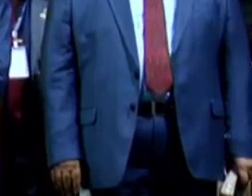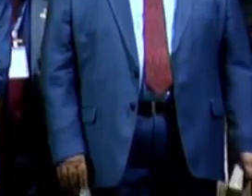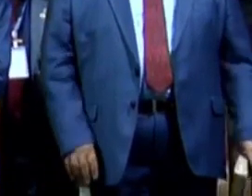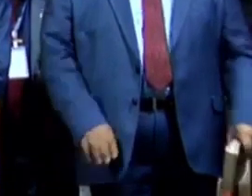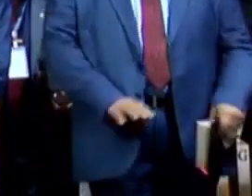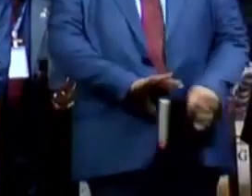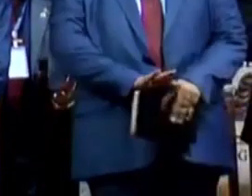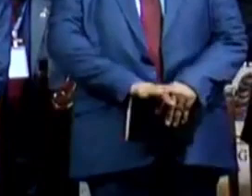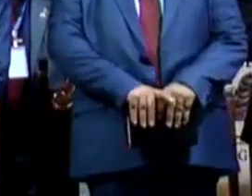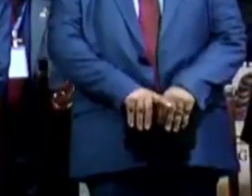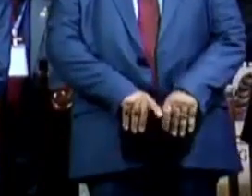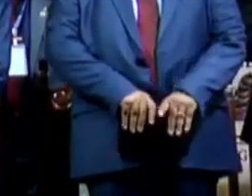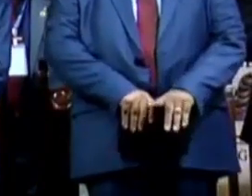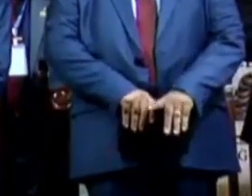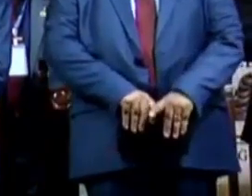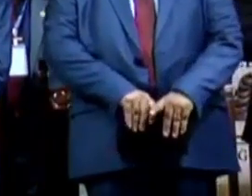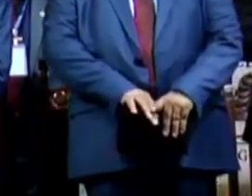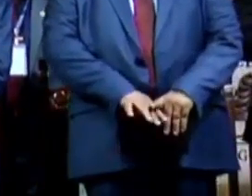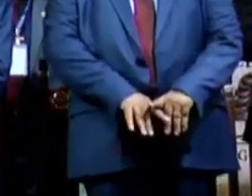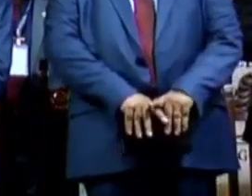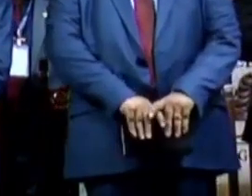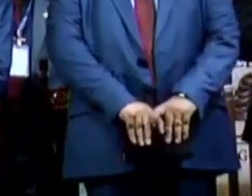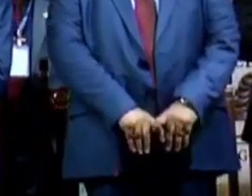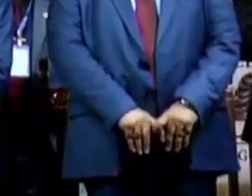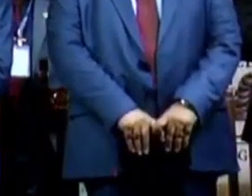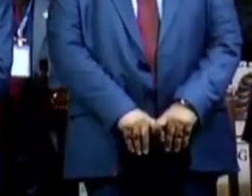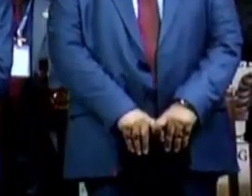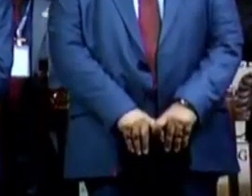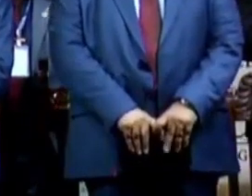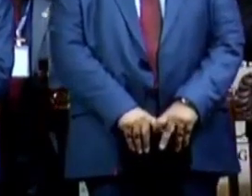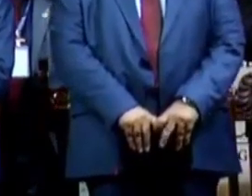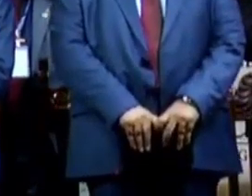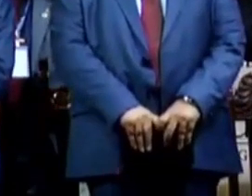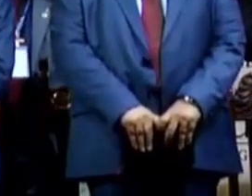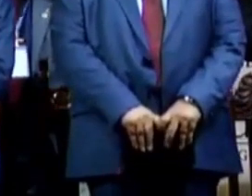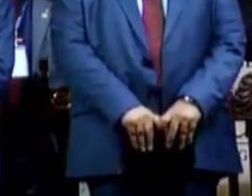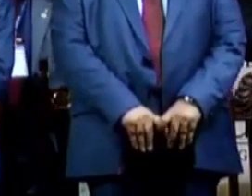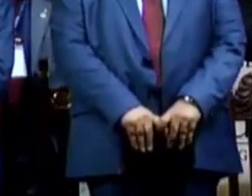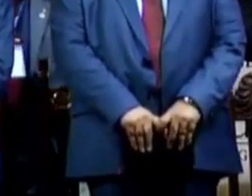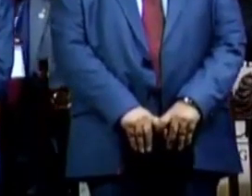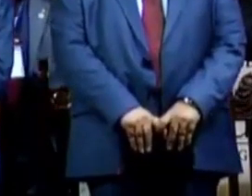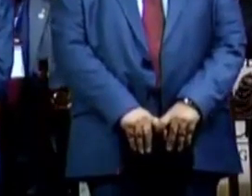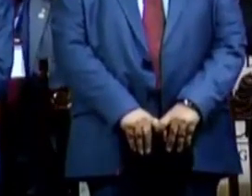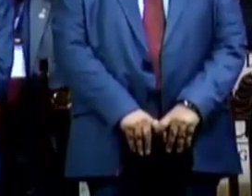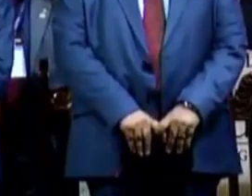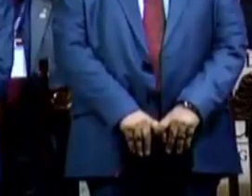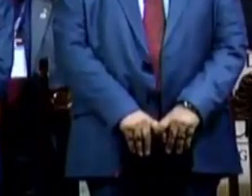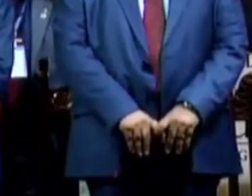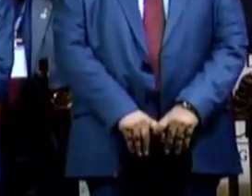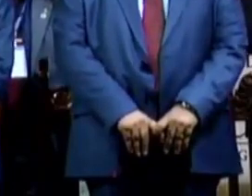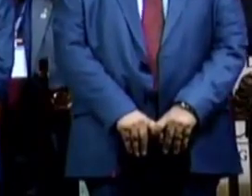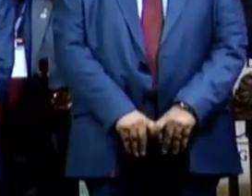você e dizer a ela: eu vou te acompanhar. Onde está a quarta vida para o Senhor?